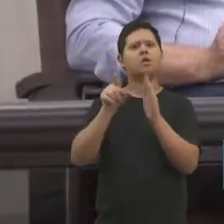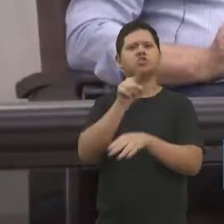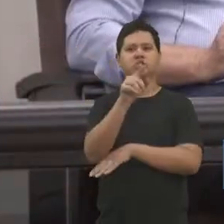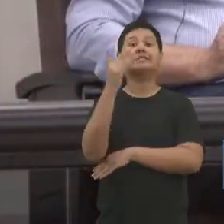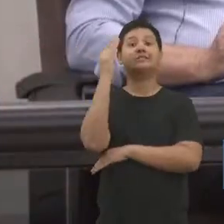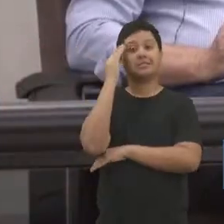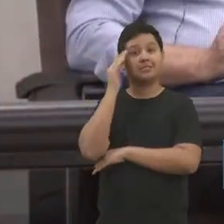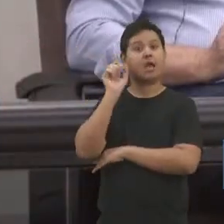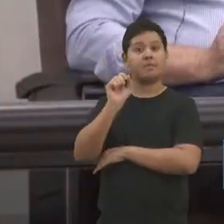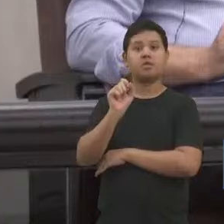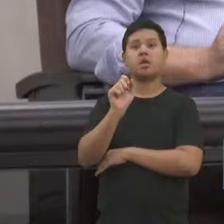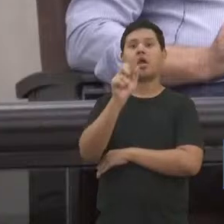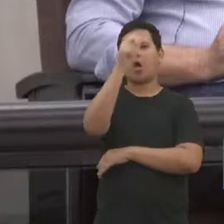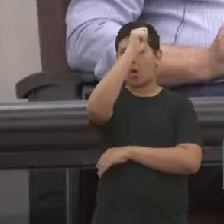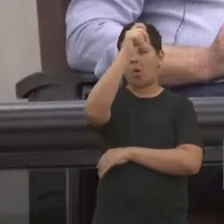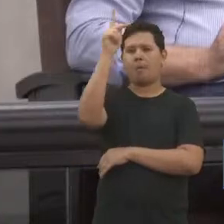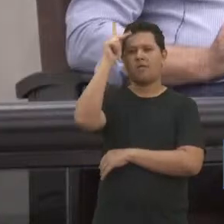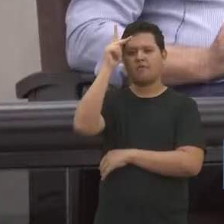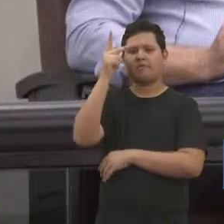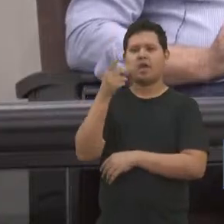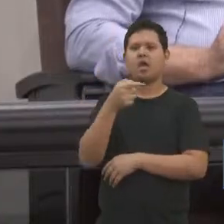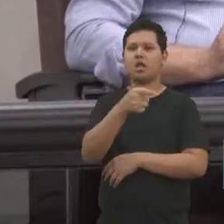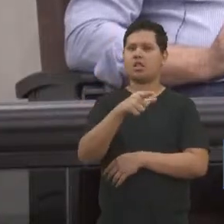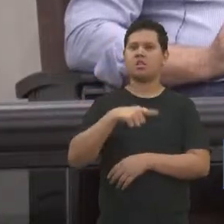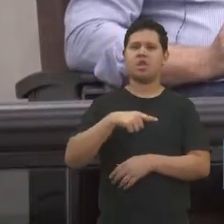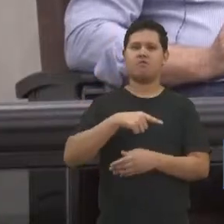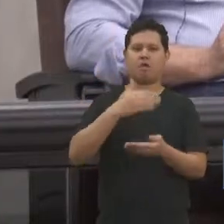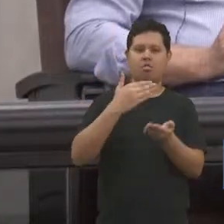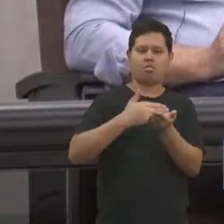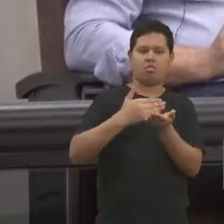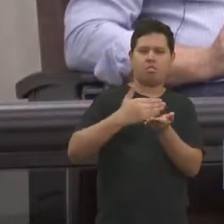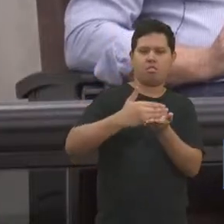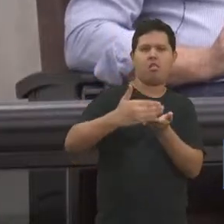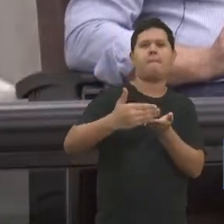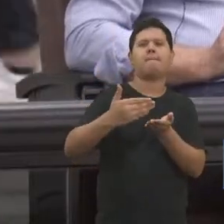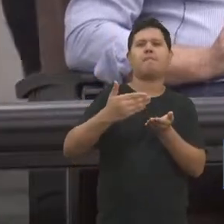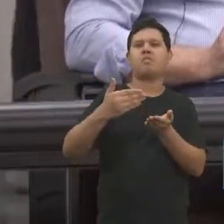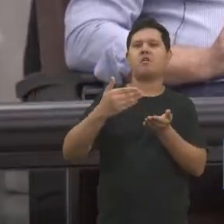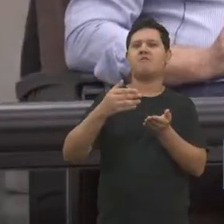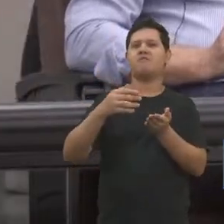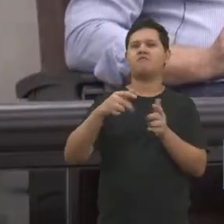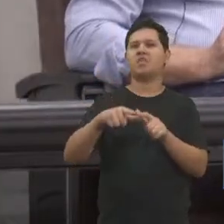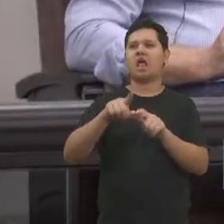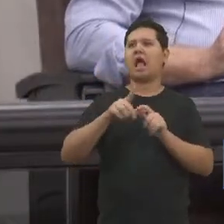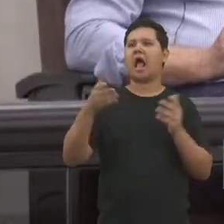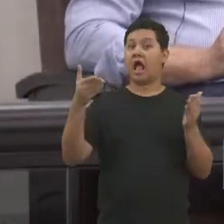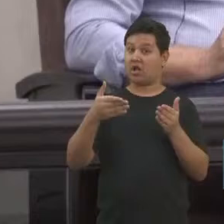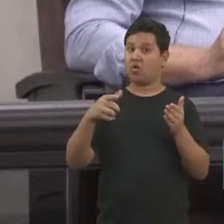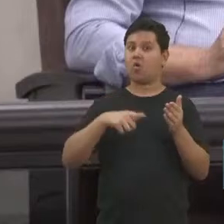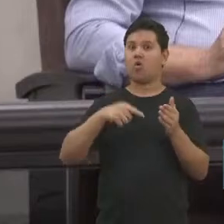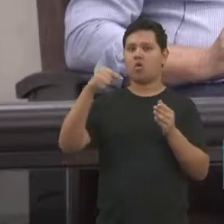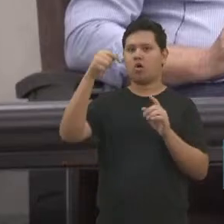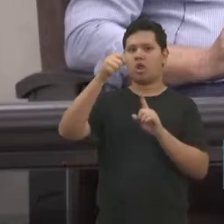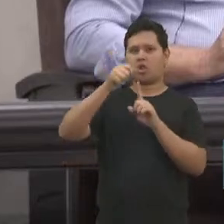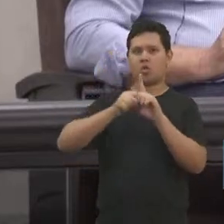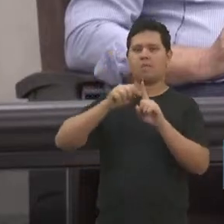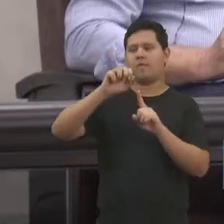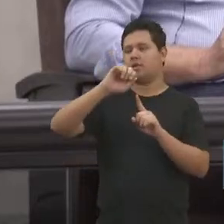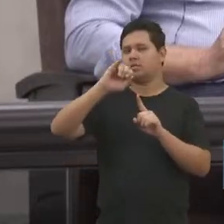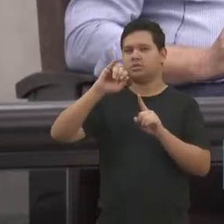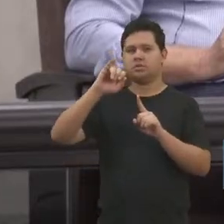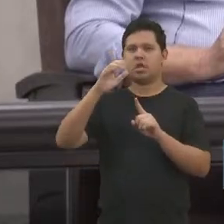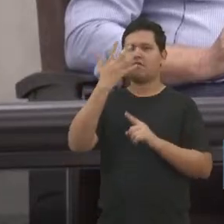o prefeito deixou parcelamentos e reparcelamentos. Um foi feito agora em fevereiro, né, do ano passado, no